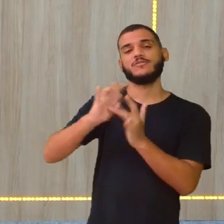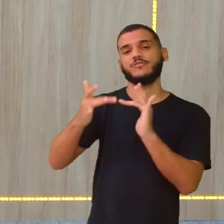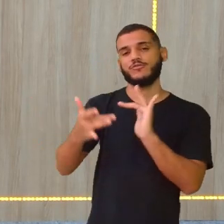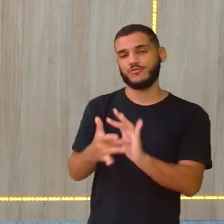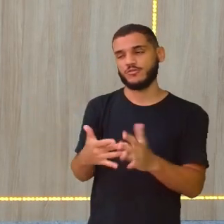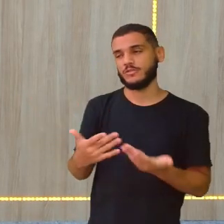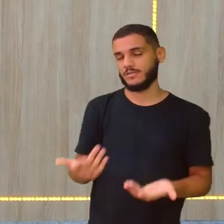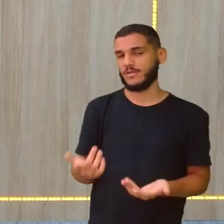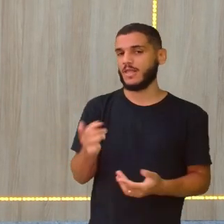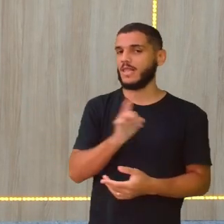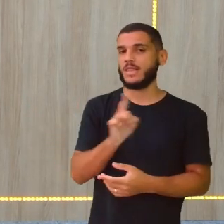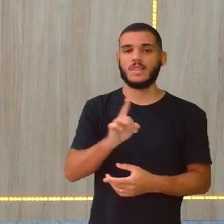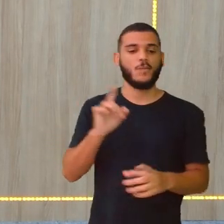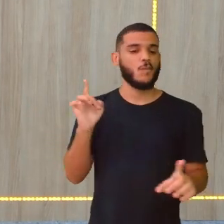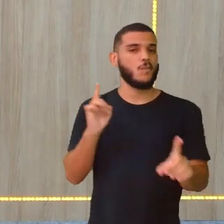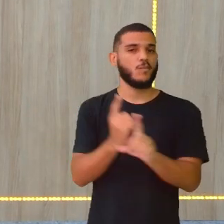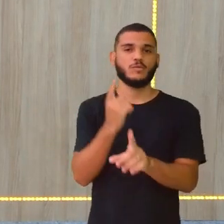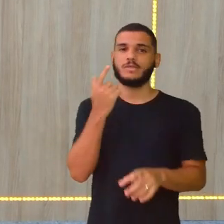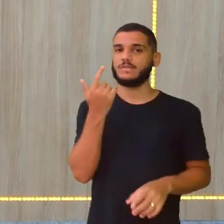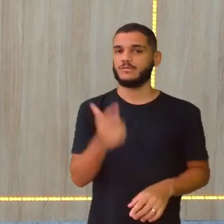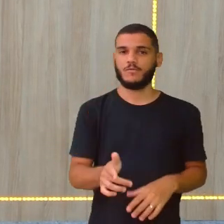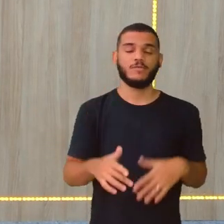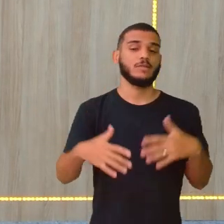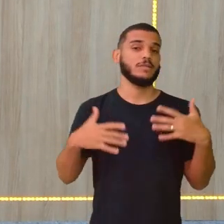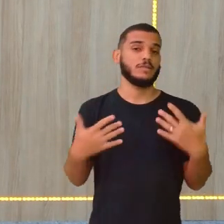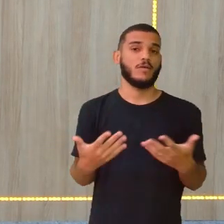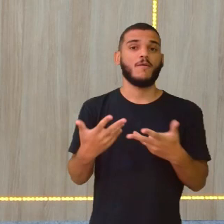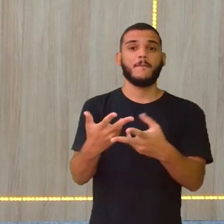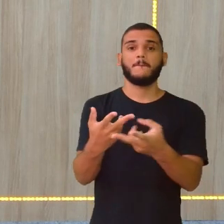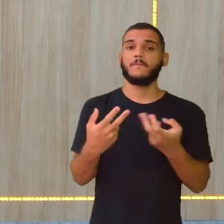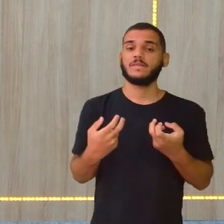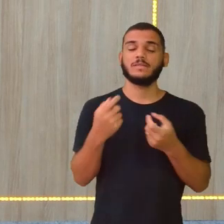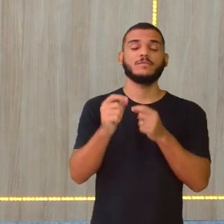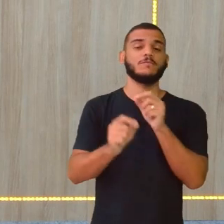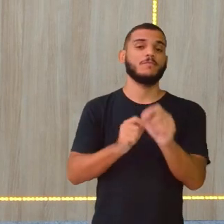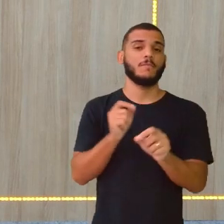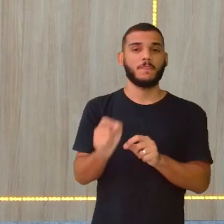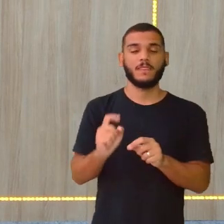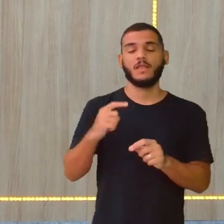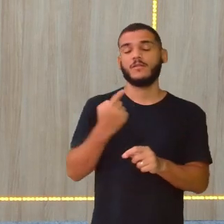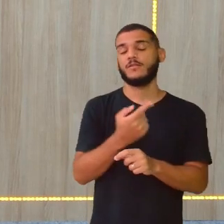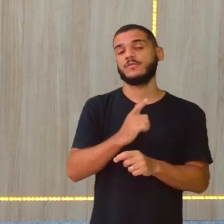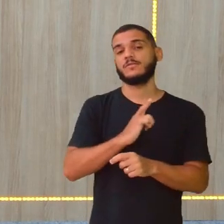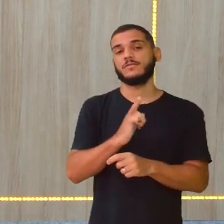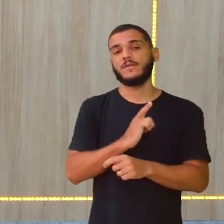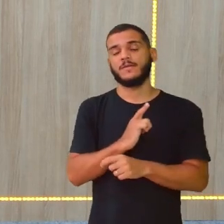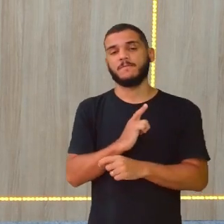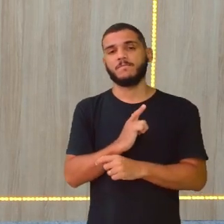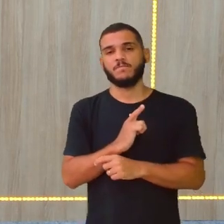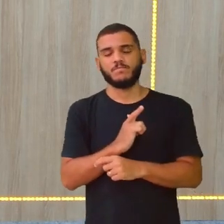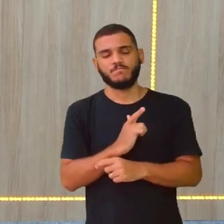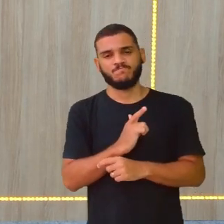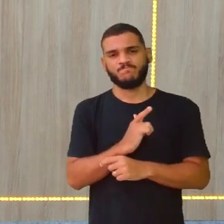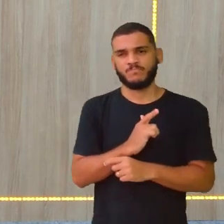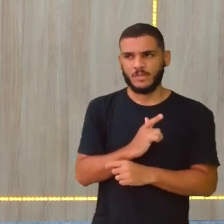não estiveram mais com eles. Então vocês percebem, não é? Que aqui nós temos aqui